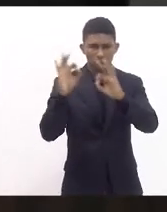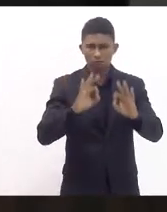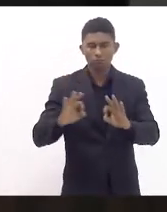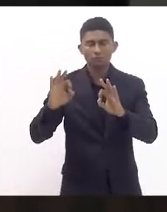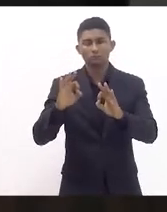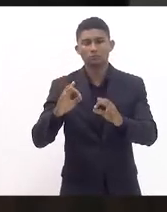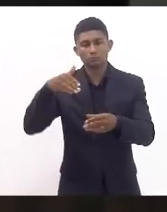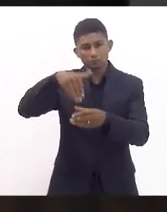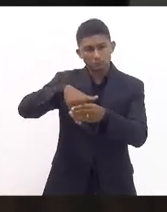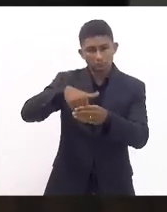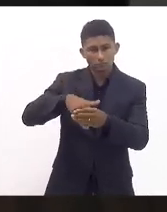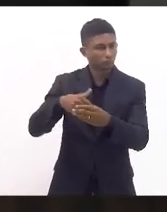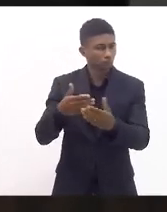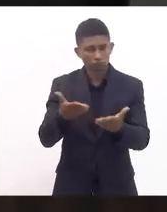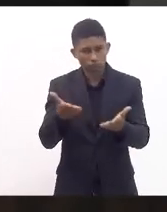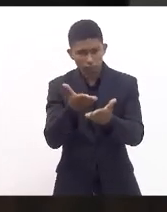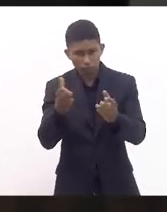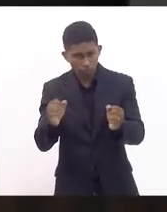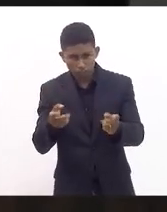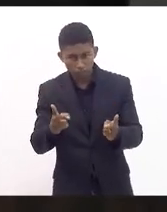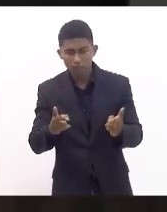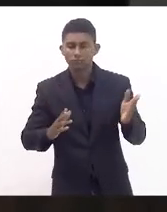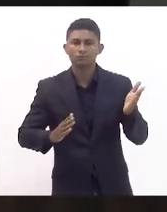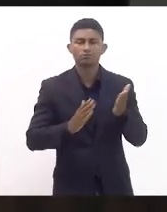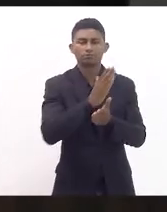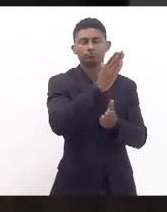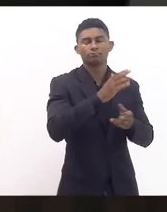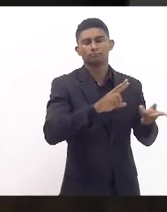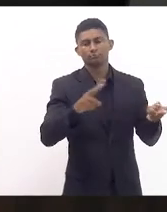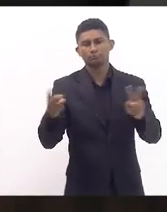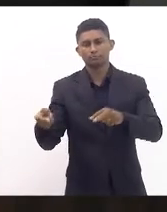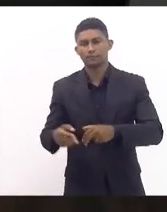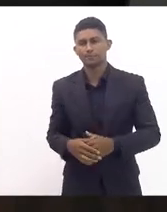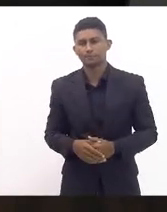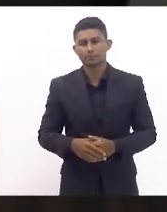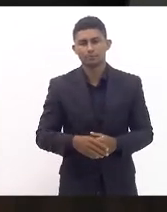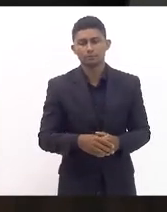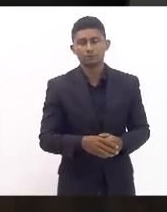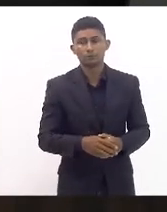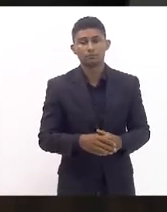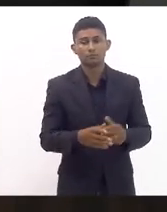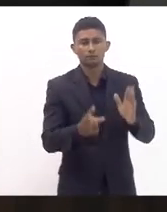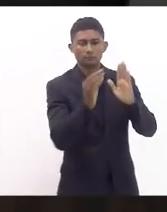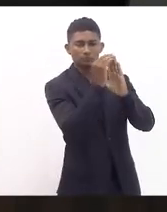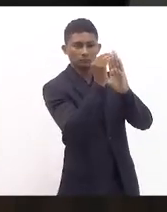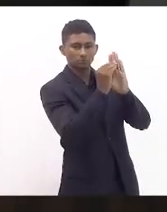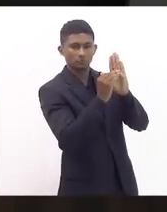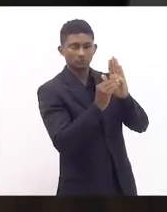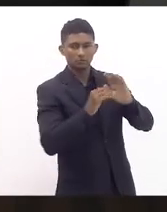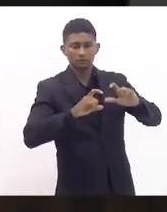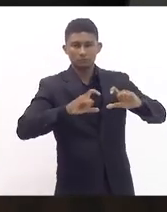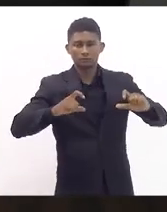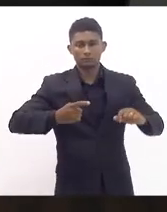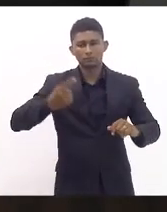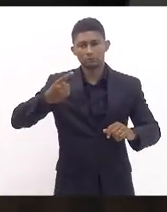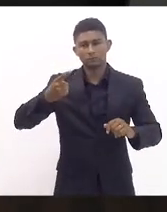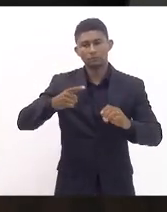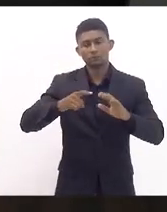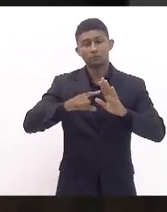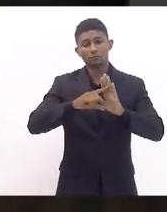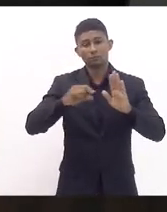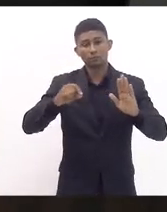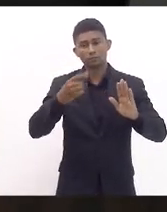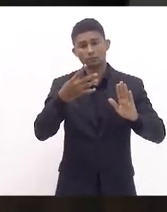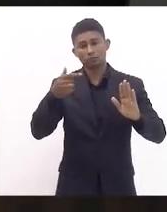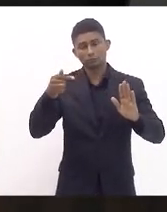Em votação, os senhores que aprovam, permaneçam como estão, aprovado, vai à promulgação. Incluído na ordem do dia, de acordo com o parágrafo 1º do artigo 47 do Regimento